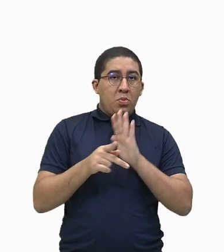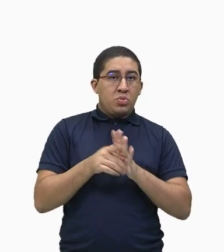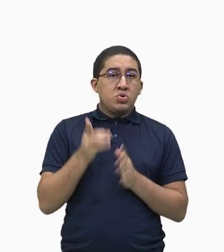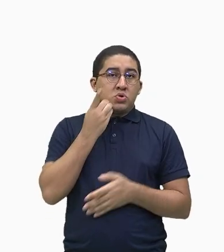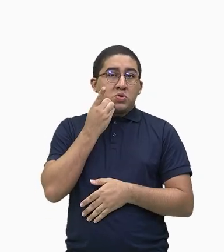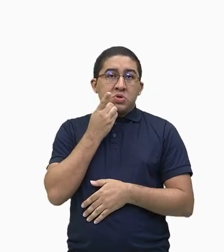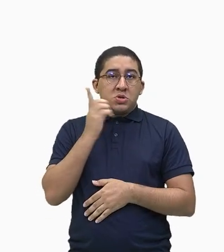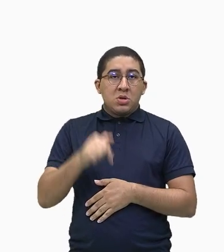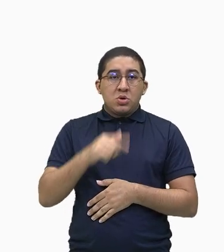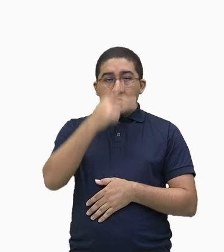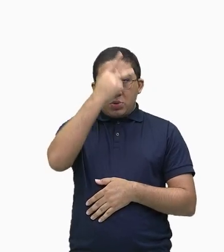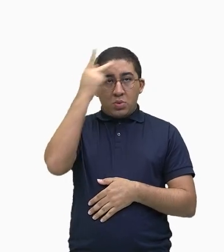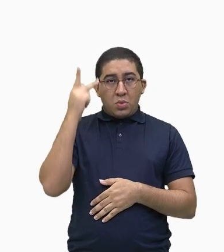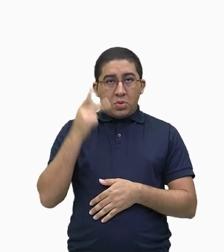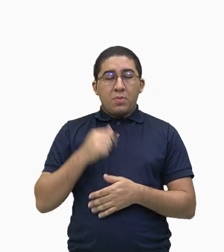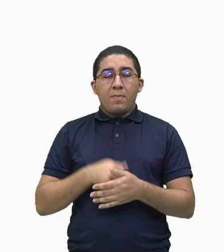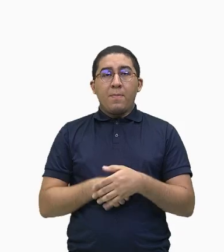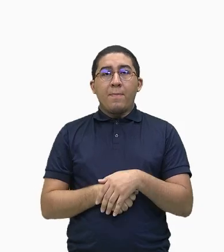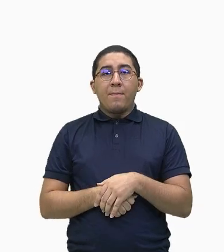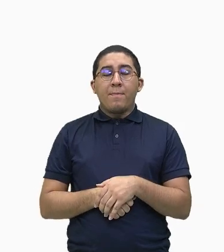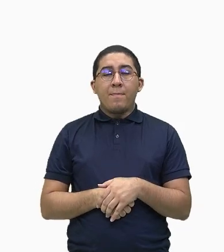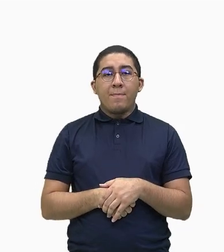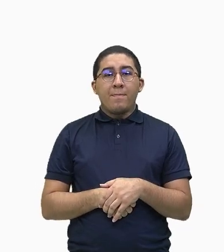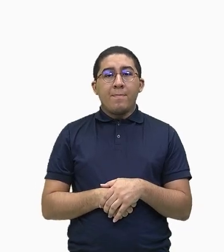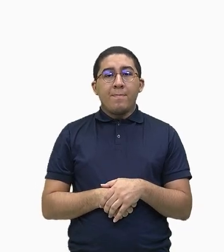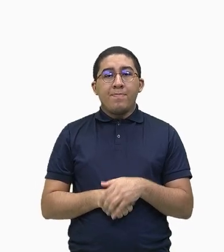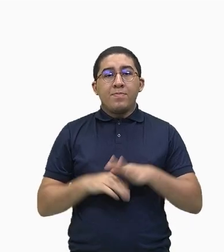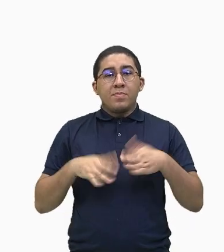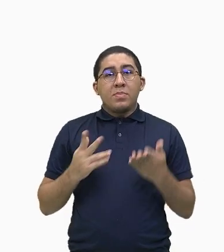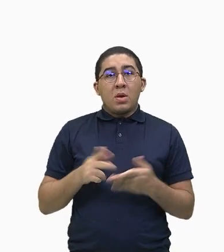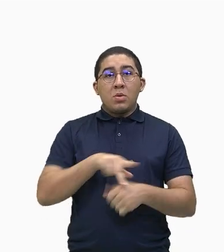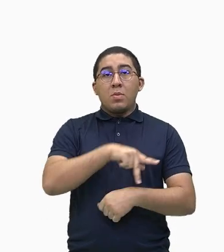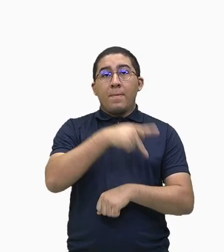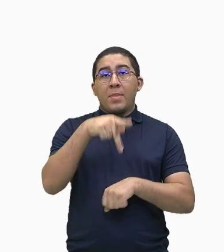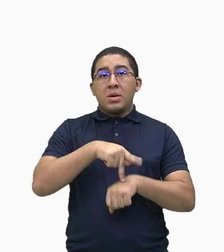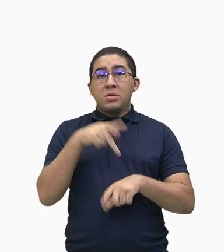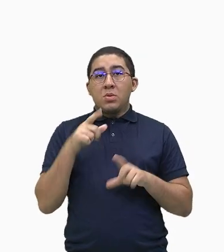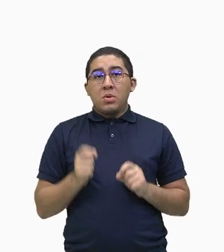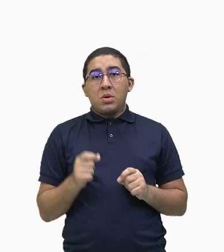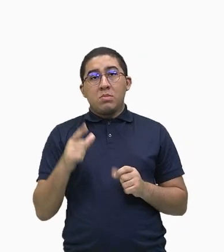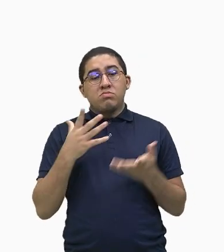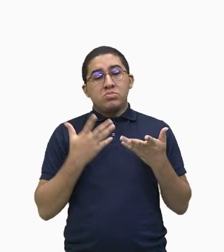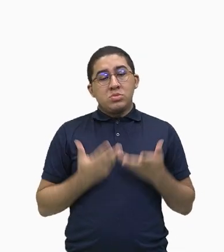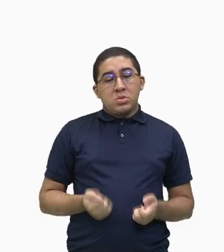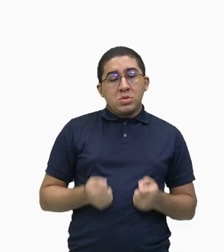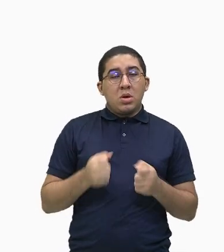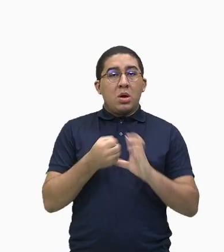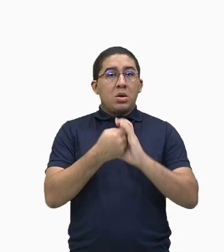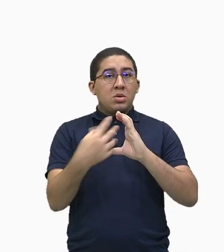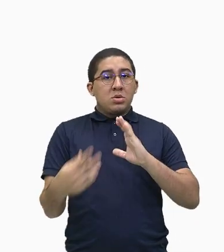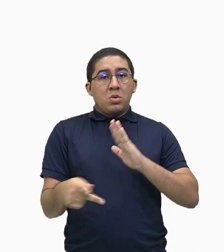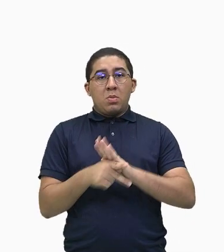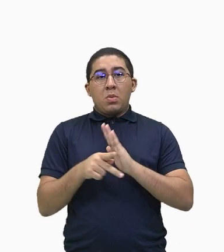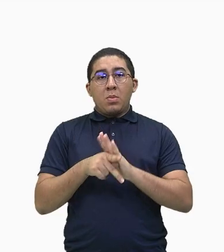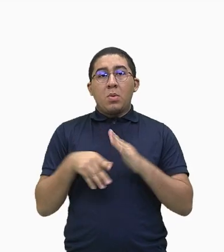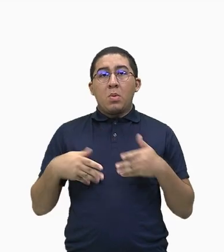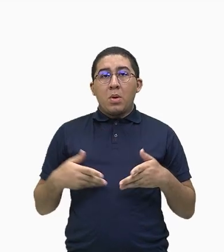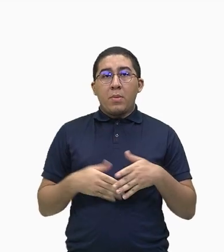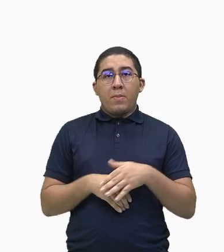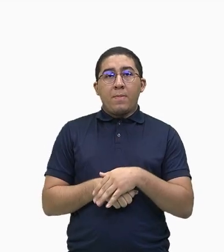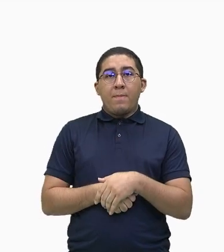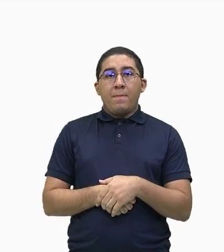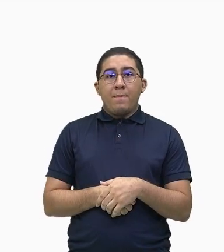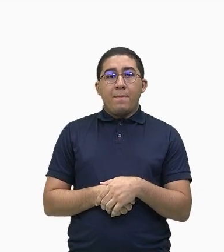cotidiano das pessoas. Então, os países, eles adotam o limite